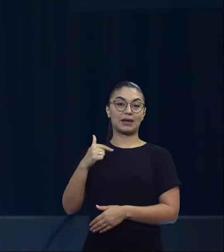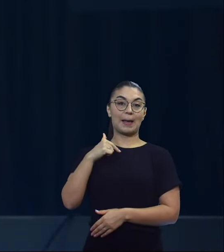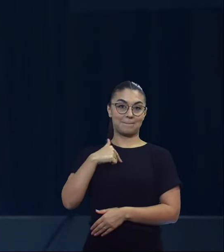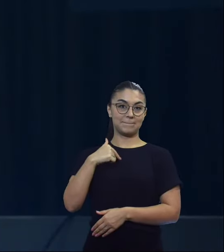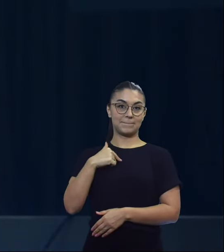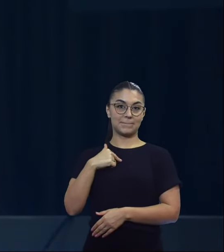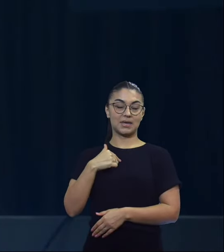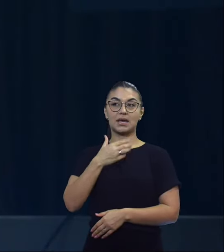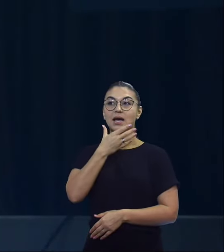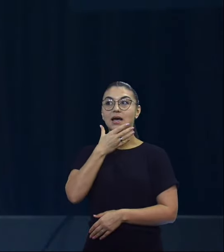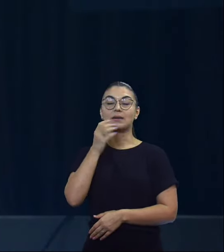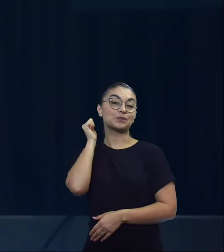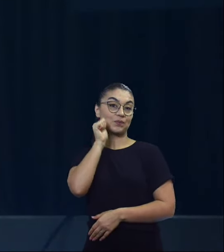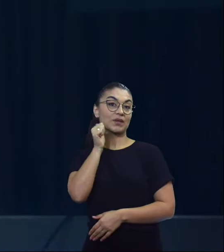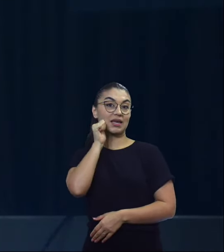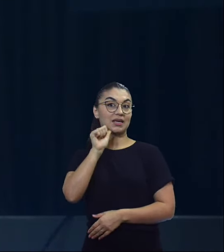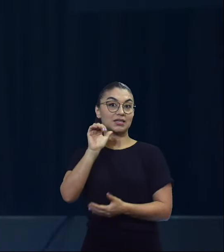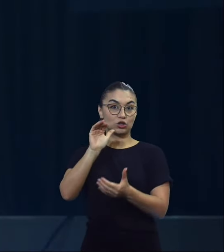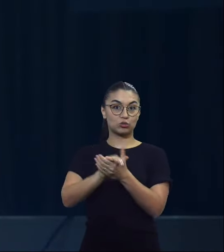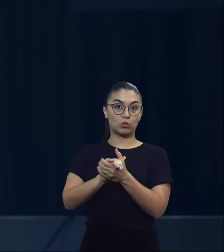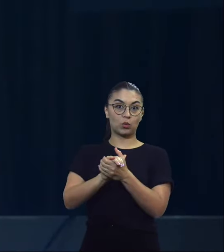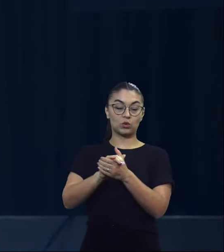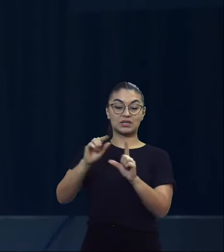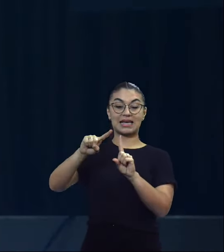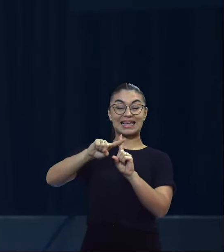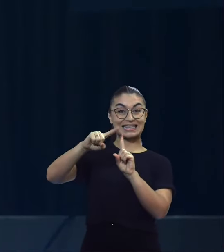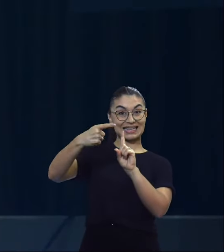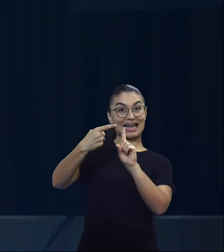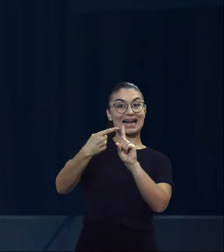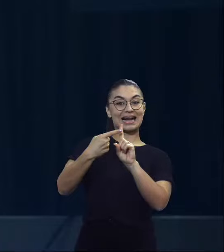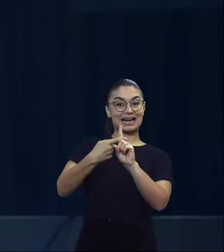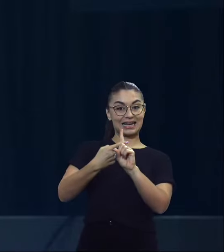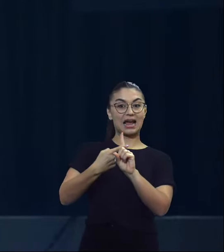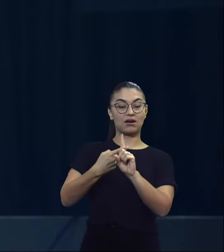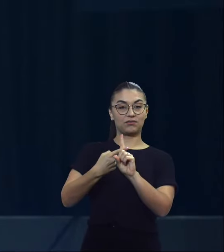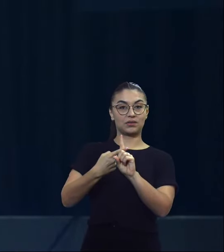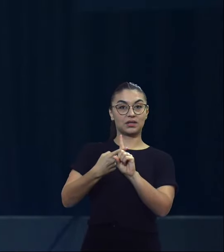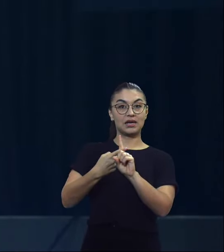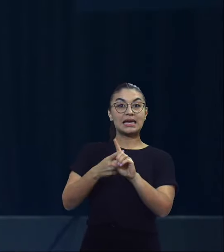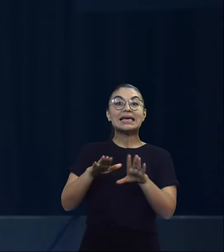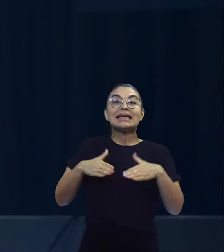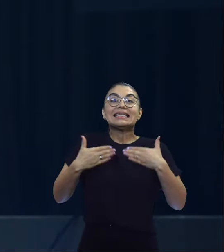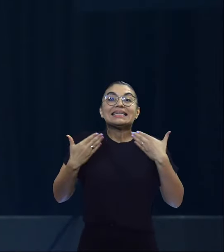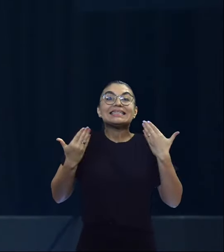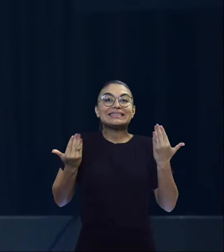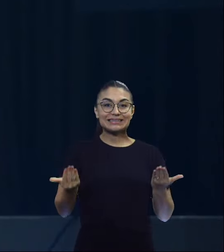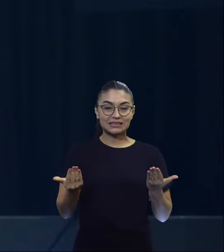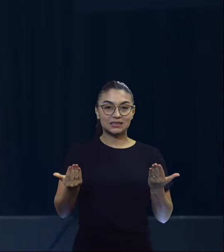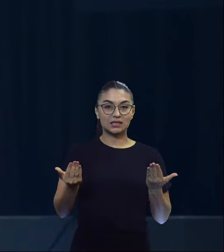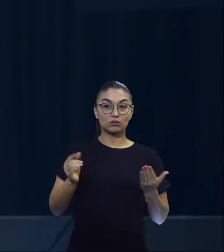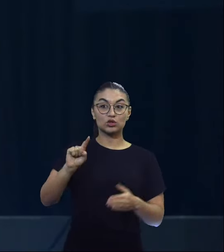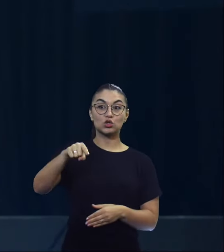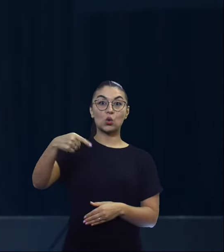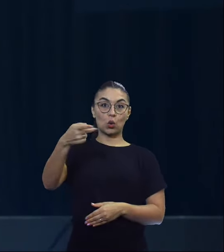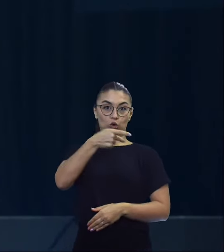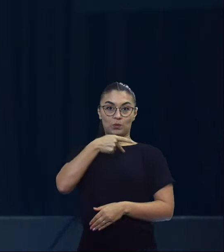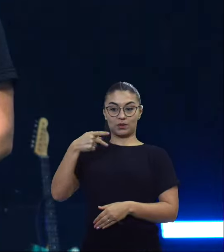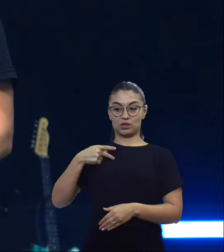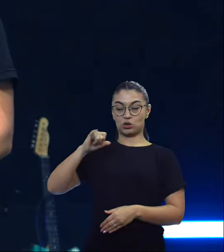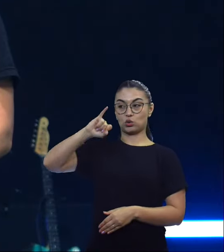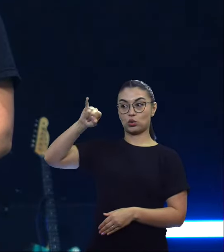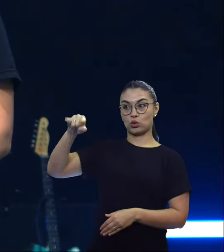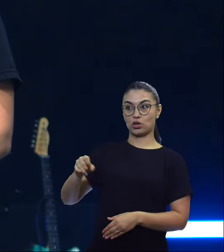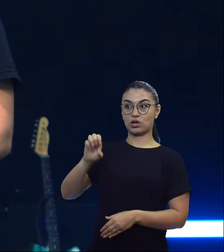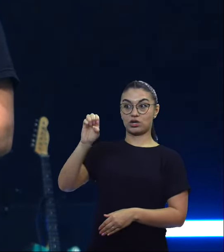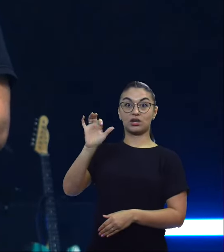dias de gravidez, né? Então o combinado é, se ele estiver subindo, você sabe que eu tenho que ir embora. E aí ele vai assumir e vai terminar a pregação também em nome de